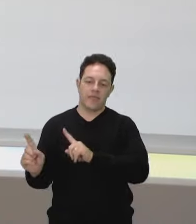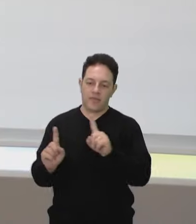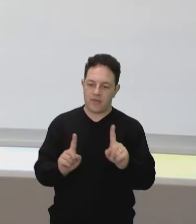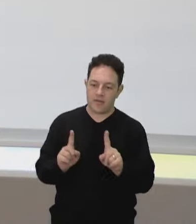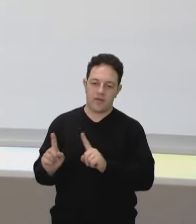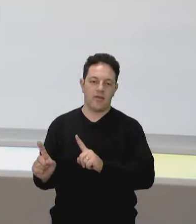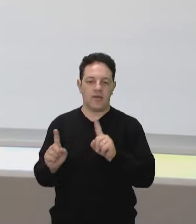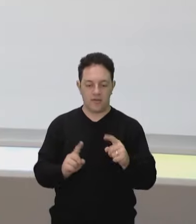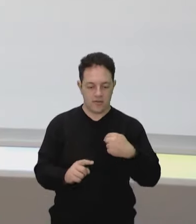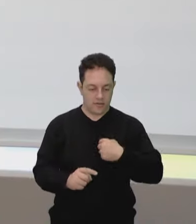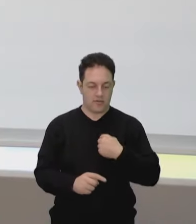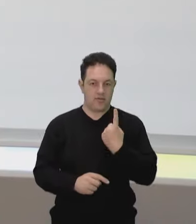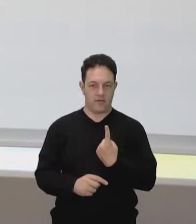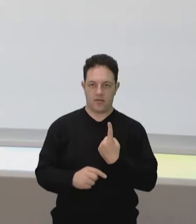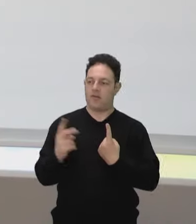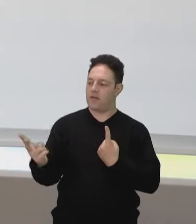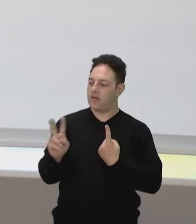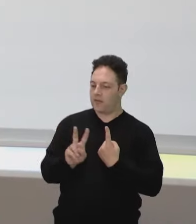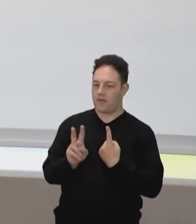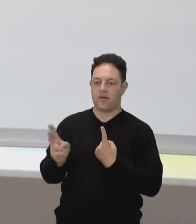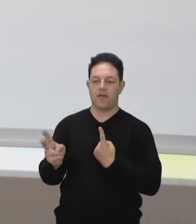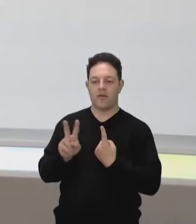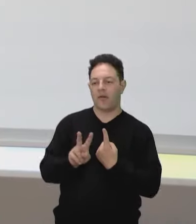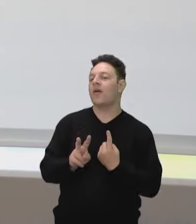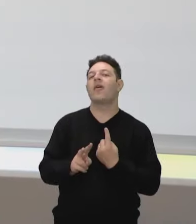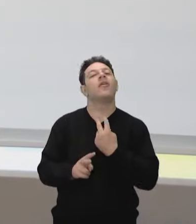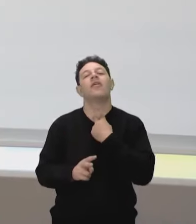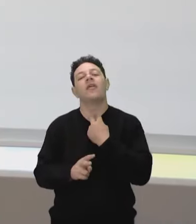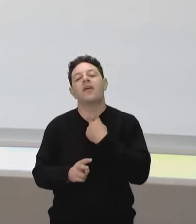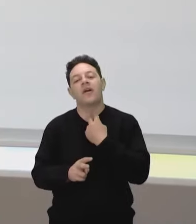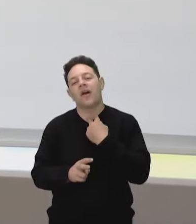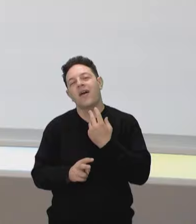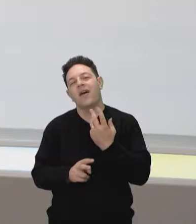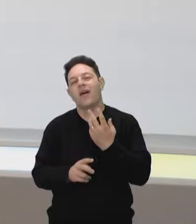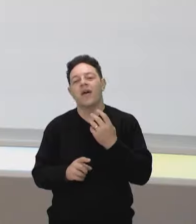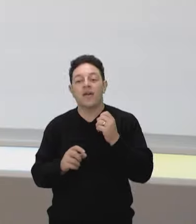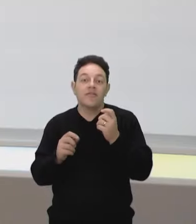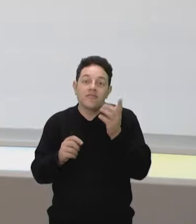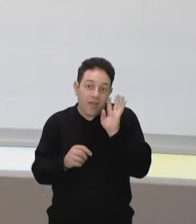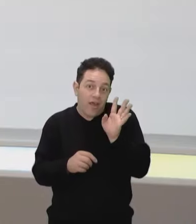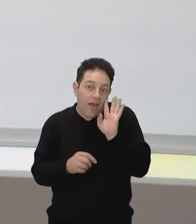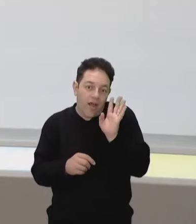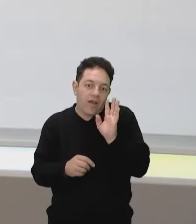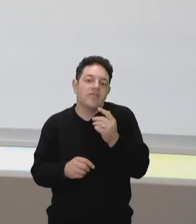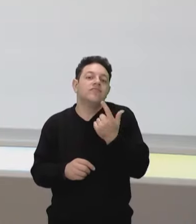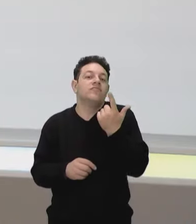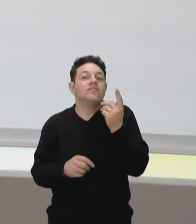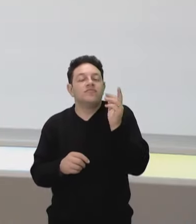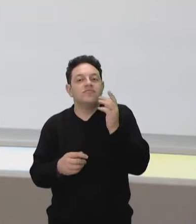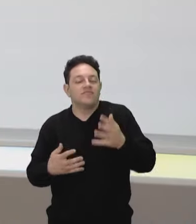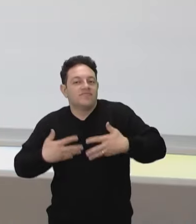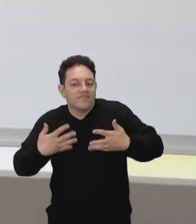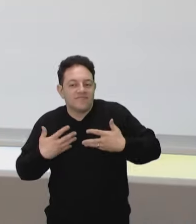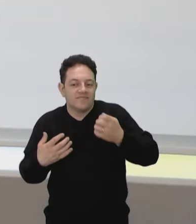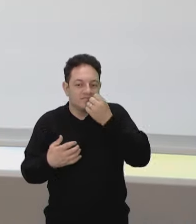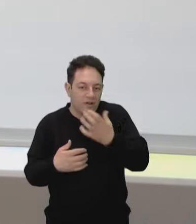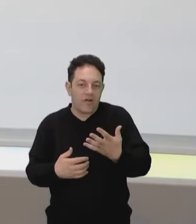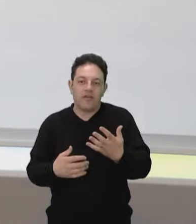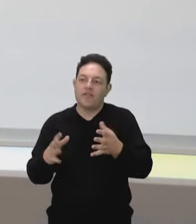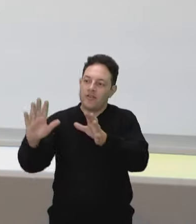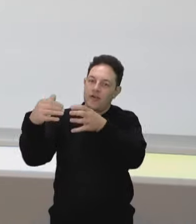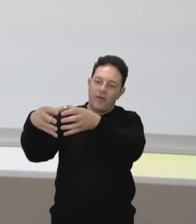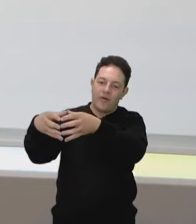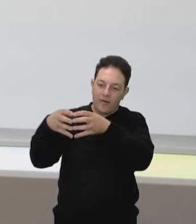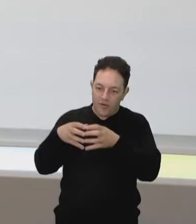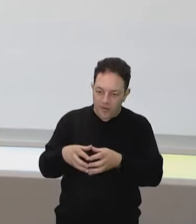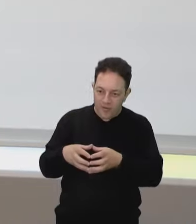aqui, eu e mais 2 na hora da gravação. Eu não consigo, eu acho que seria muito mais interessante, muito mais divertido se tivesse um grupo